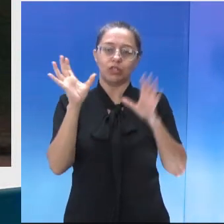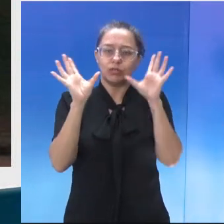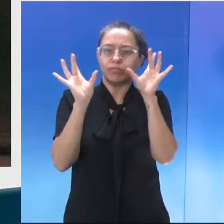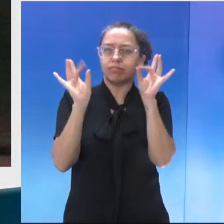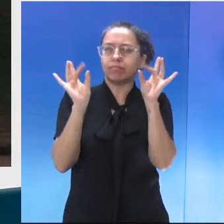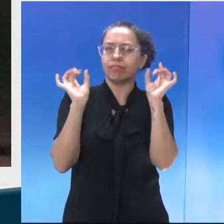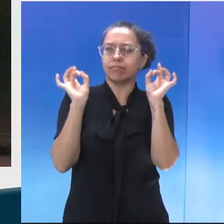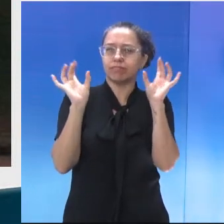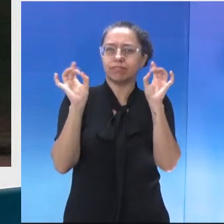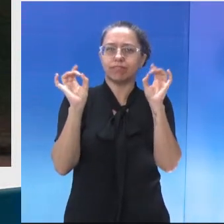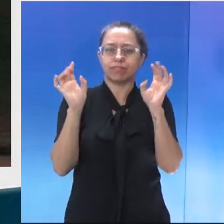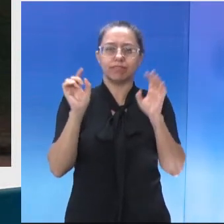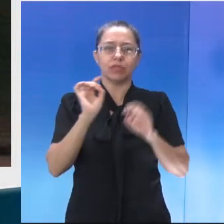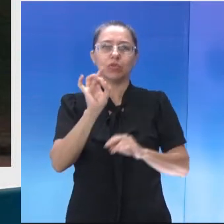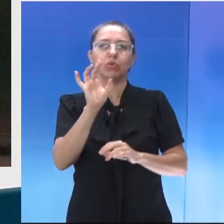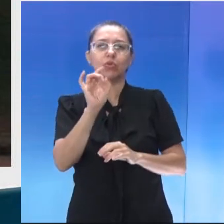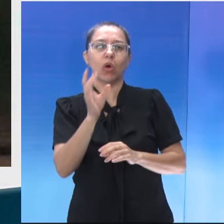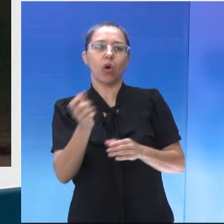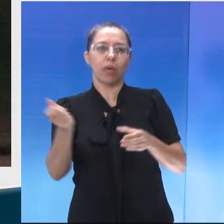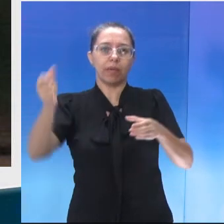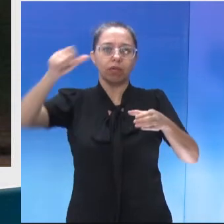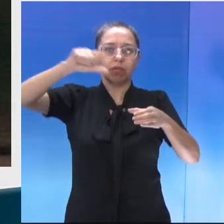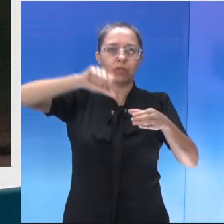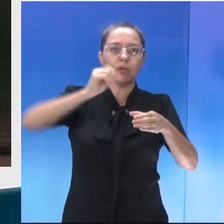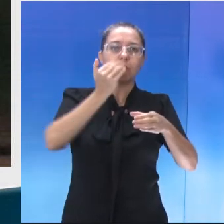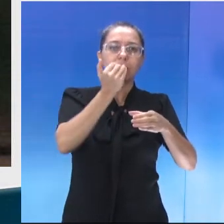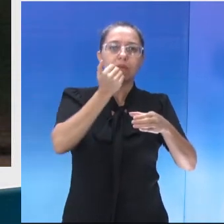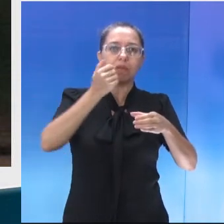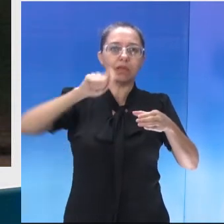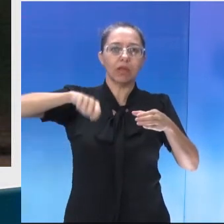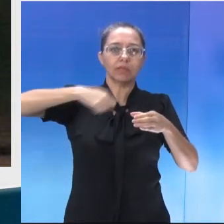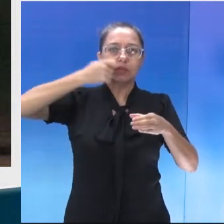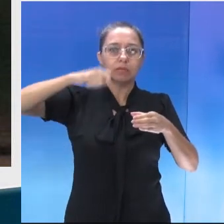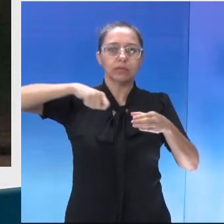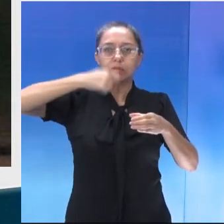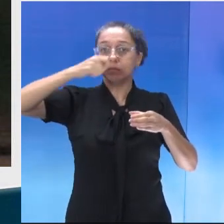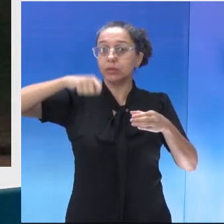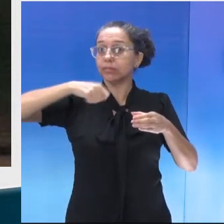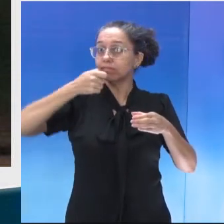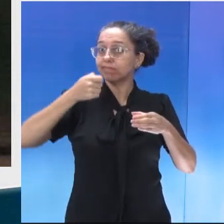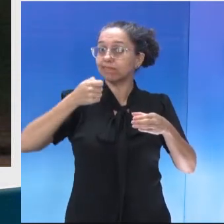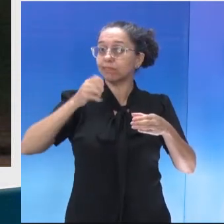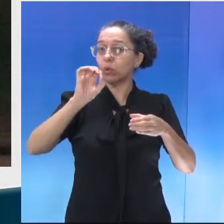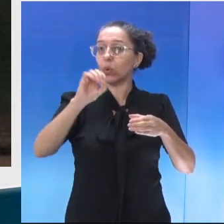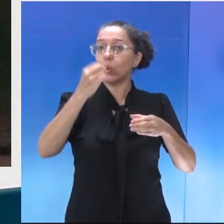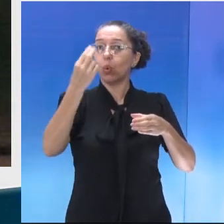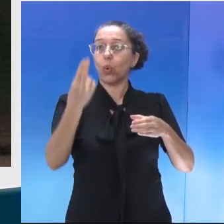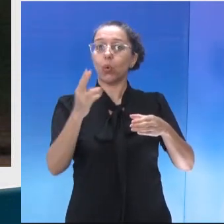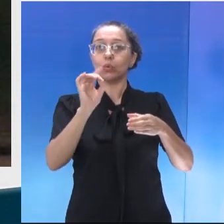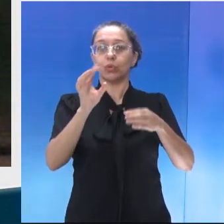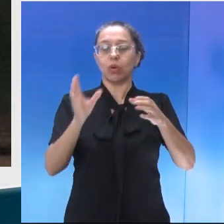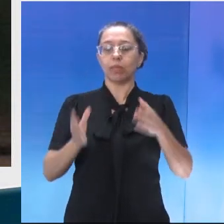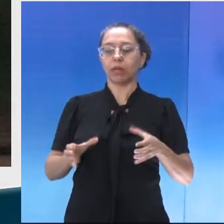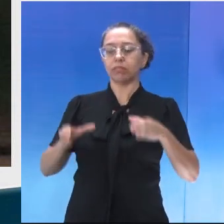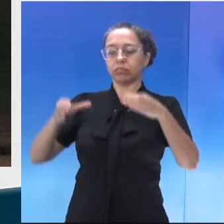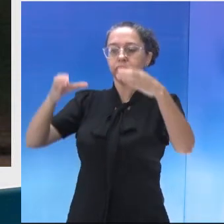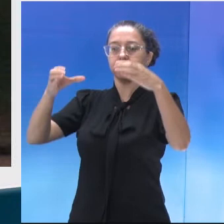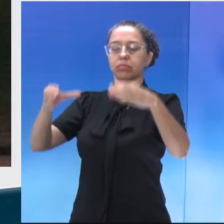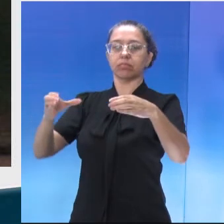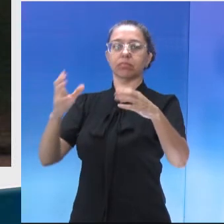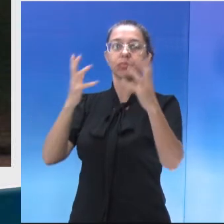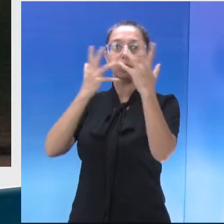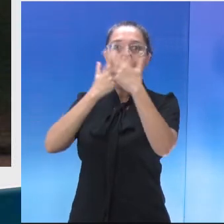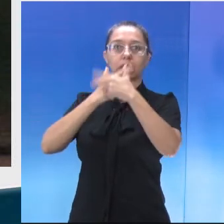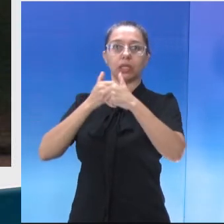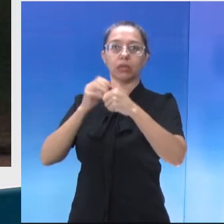gente. Será que isso é só para colocar uma sopinha? Será que essa cerâmica é para ornamentar? Será que é para algum